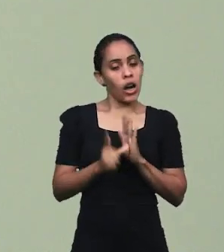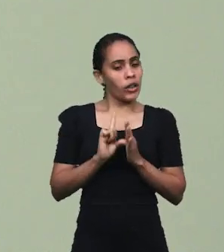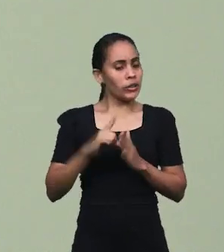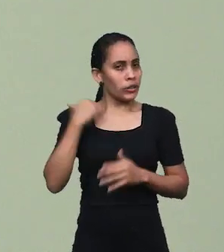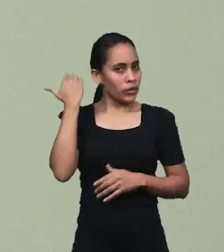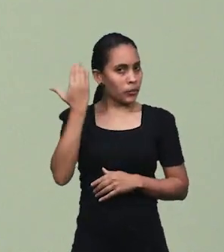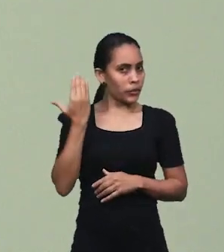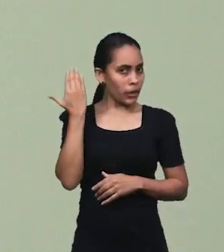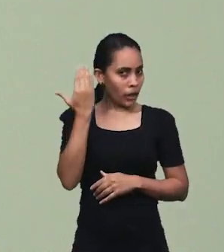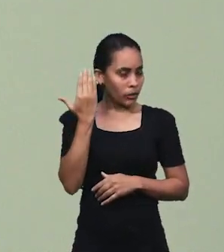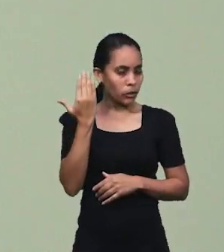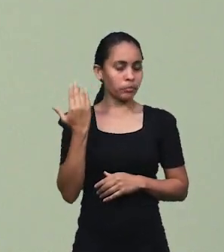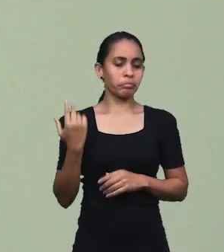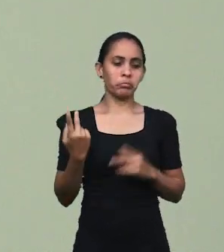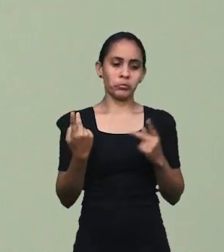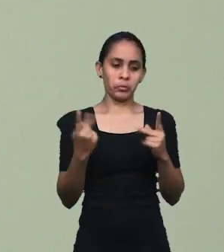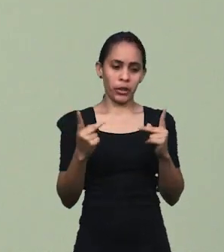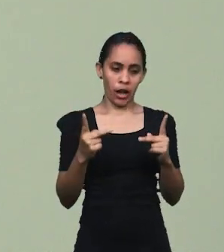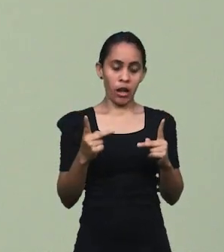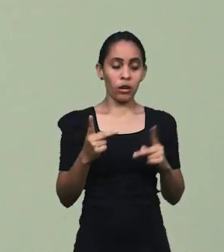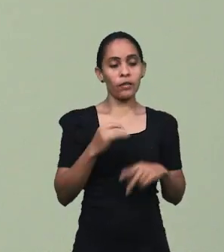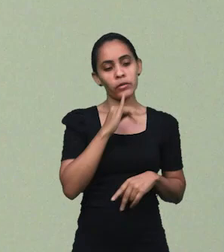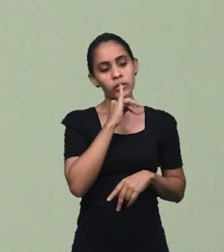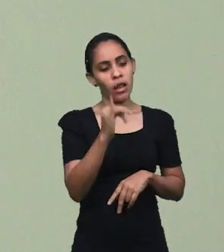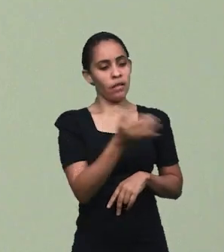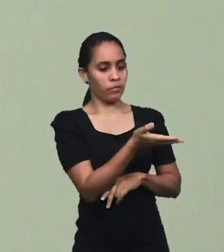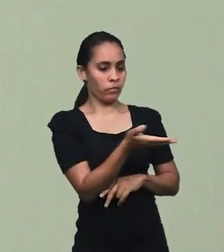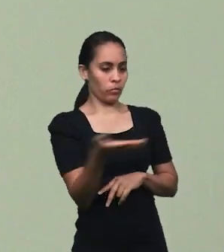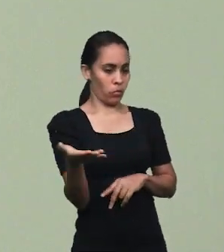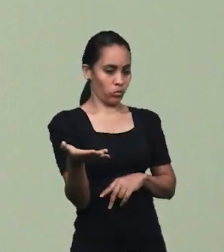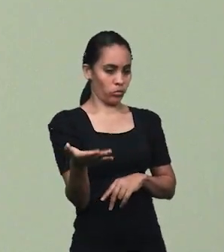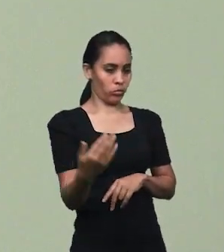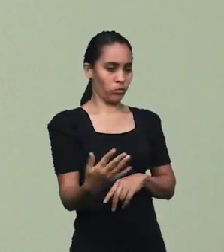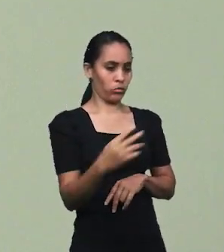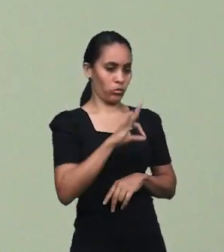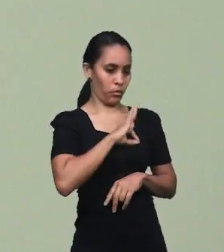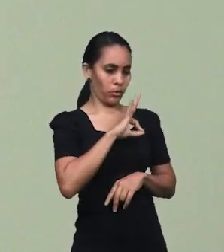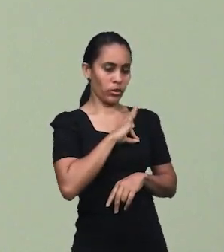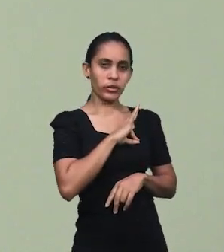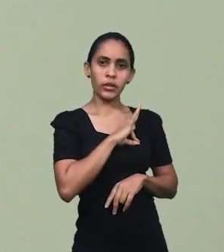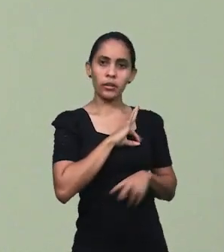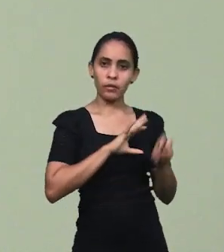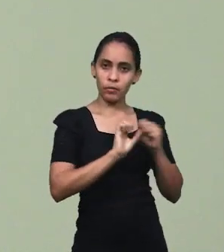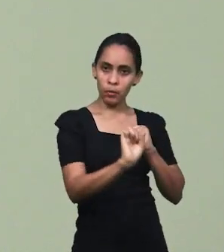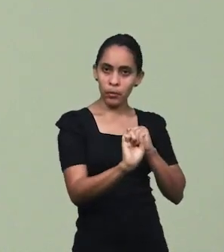todos, em momentos como este, de uma grande conquista,